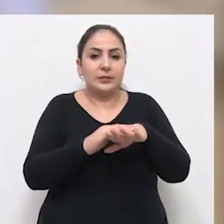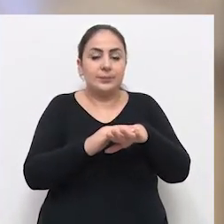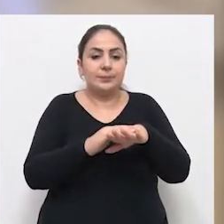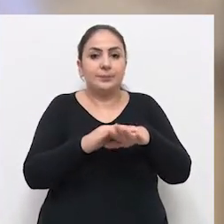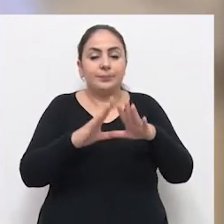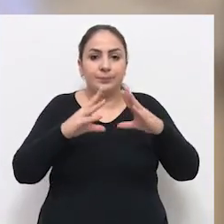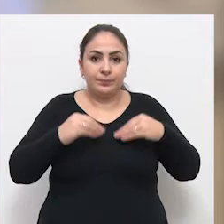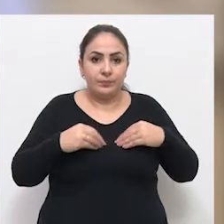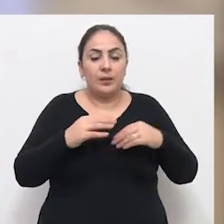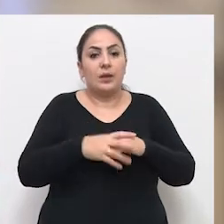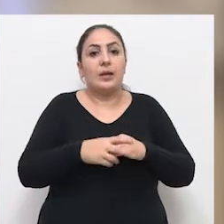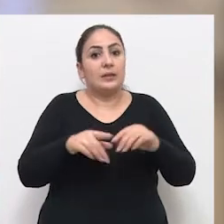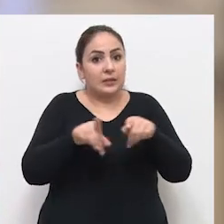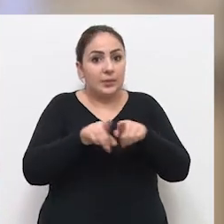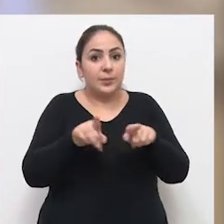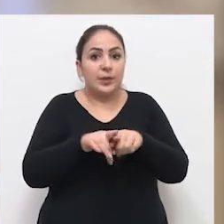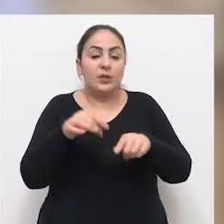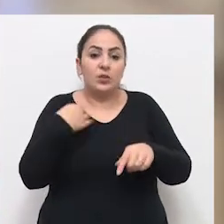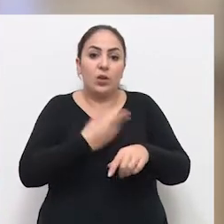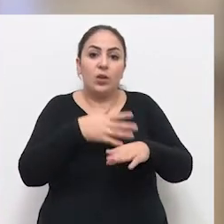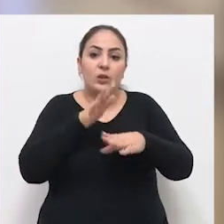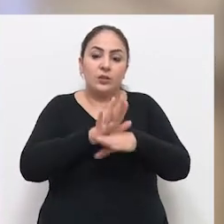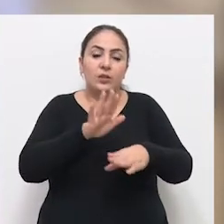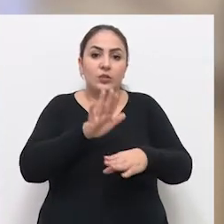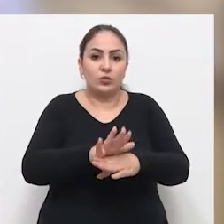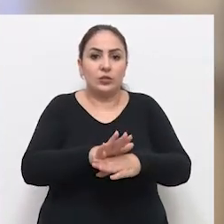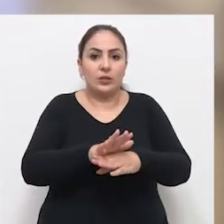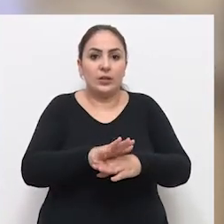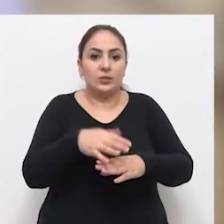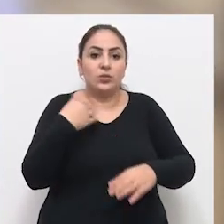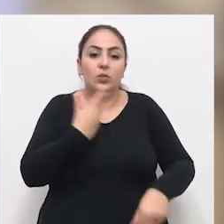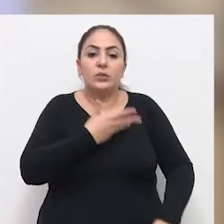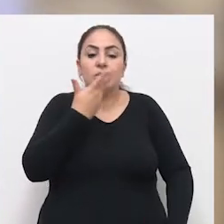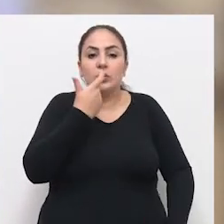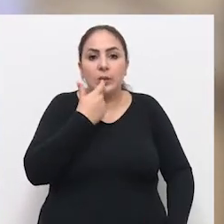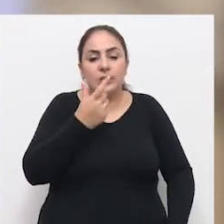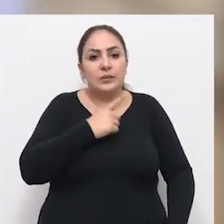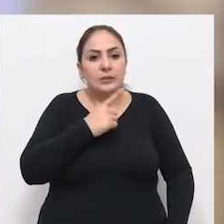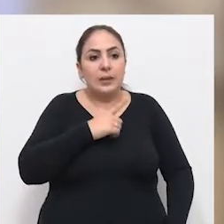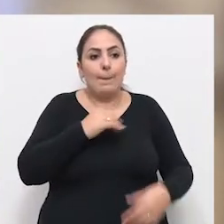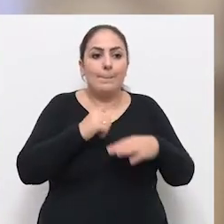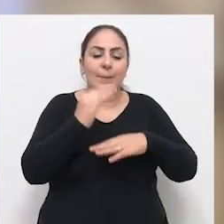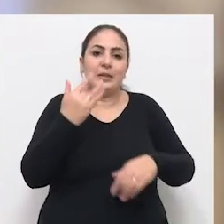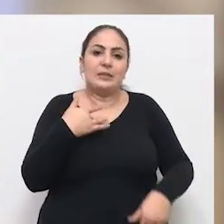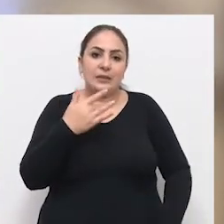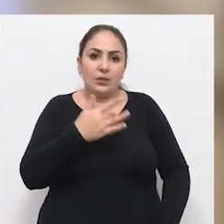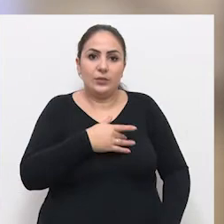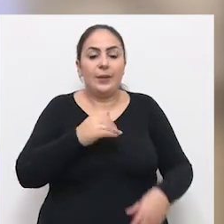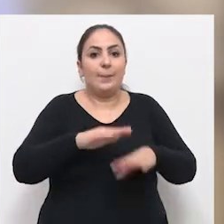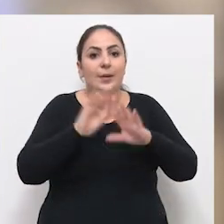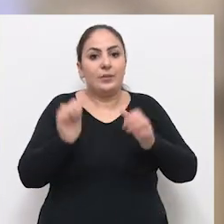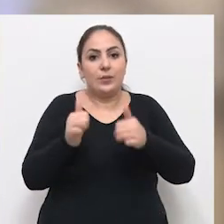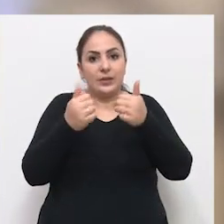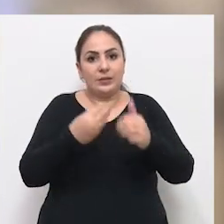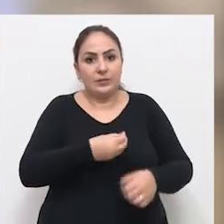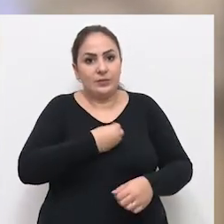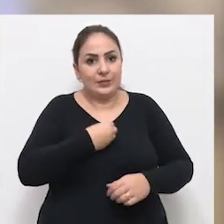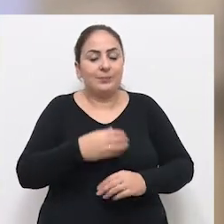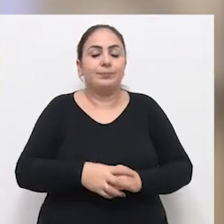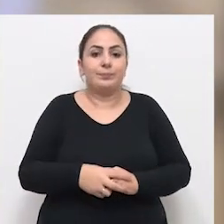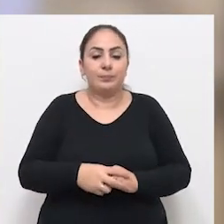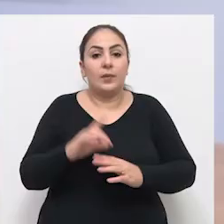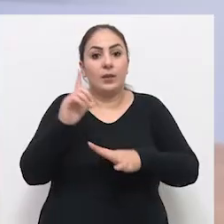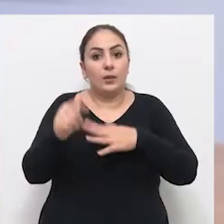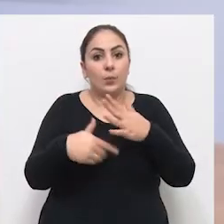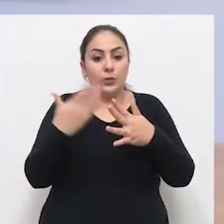doenças infecciosas e assim contribuindo para que as nossas crianças tenham mais saúde e mais qualidade